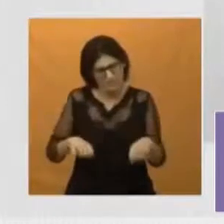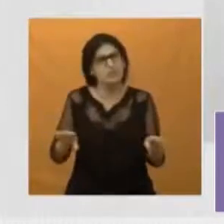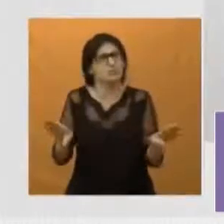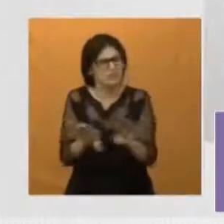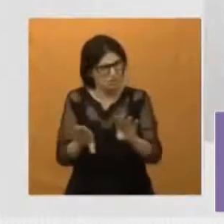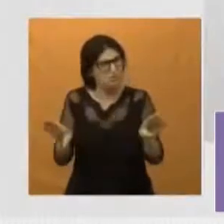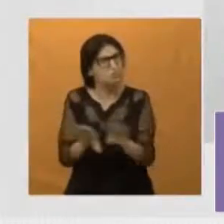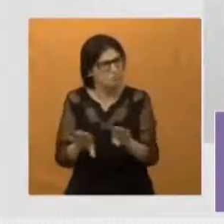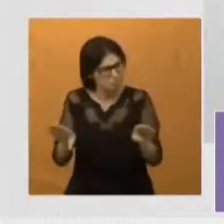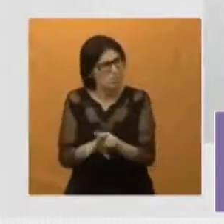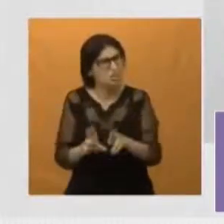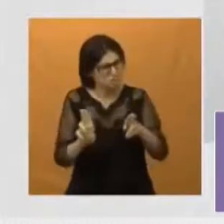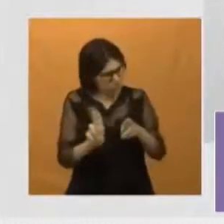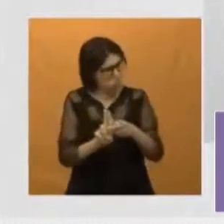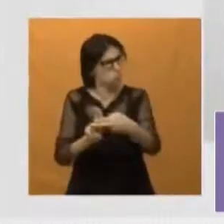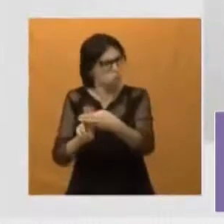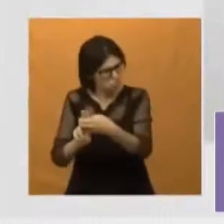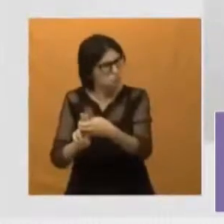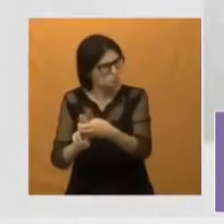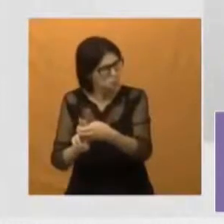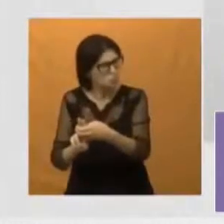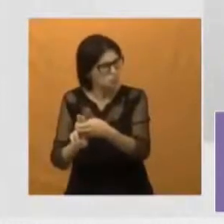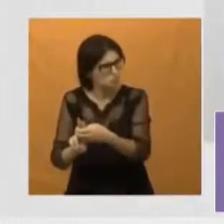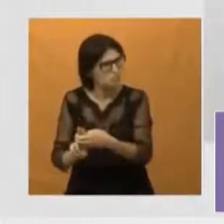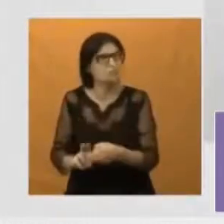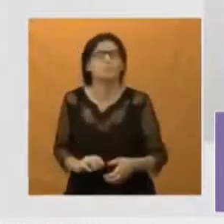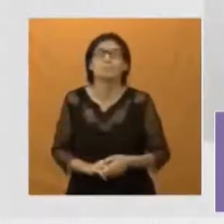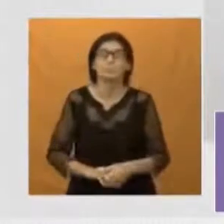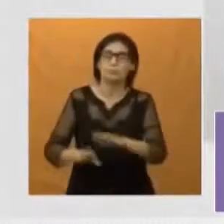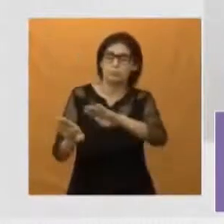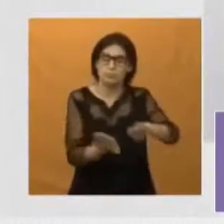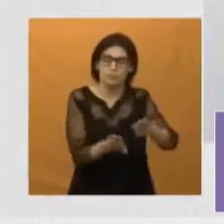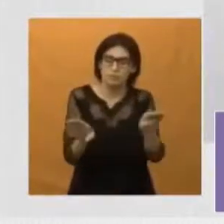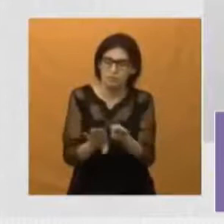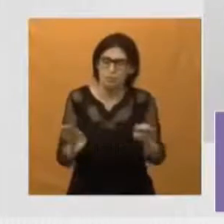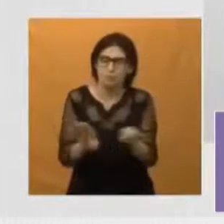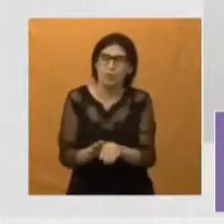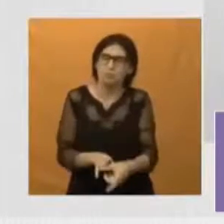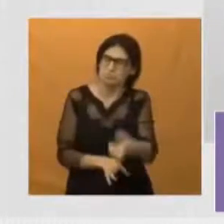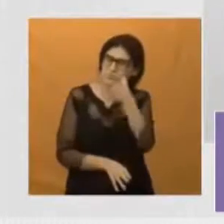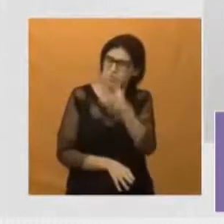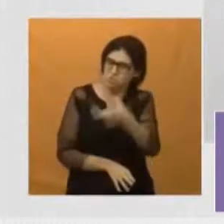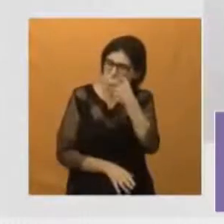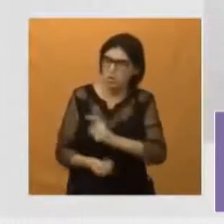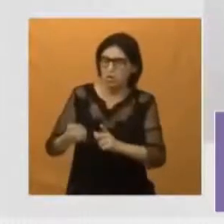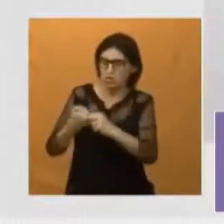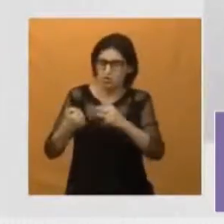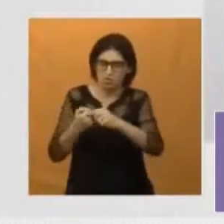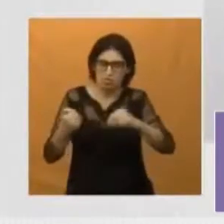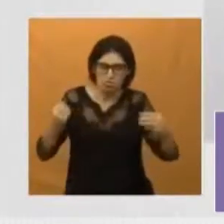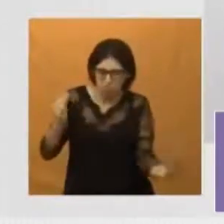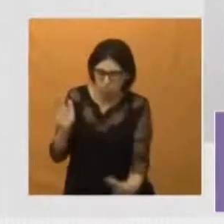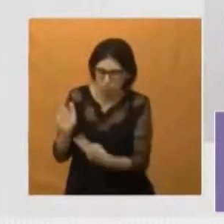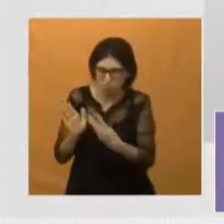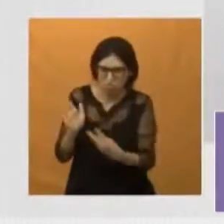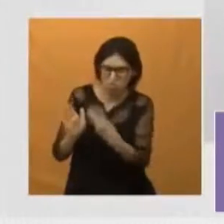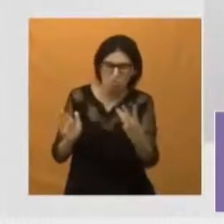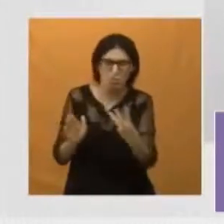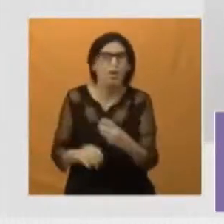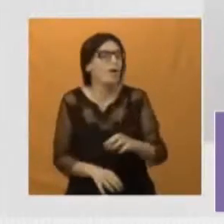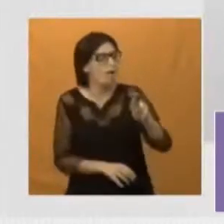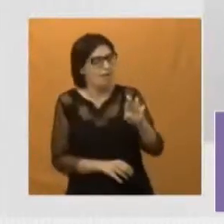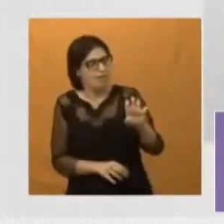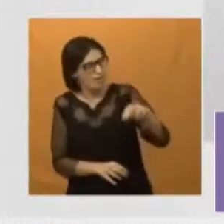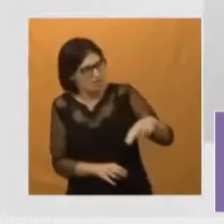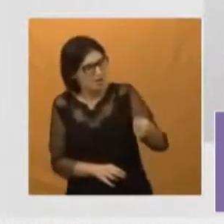dentro do Sistema Único de Saúde. Uma outra questão também que eu coloquei, que eu achei interessante, do artigo 3º, que foi o que a doutora